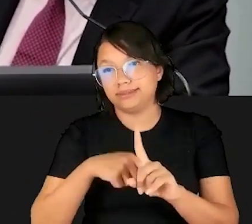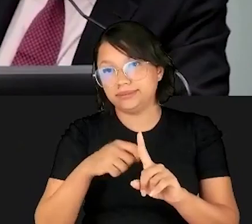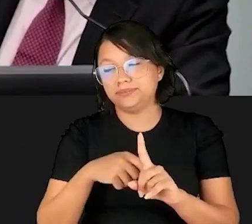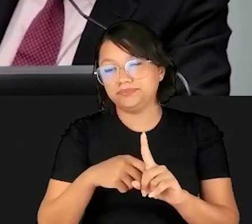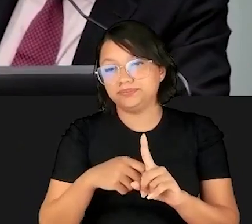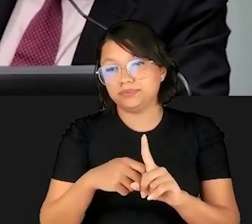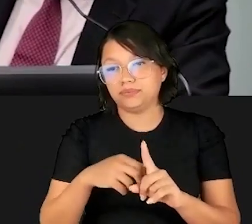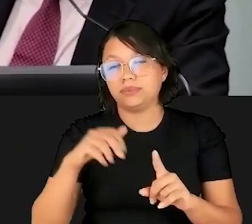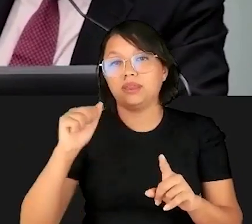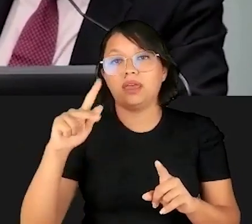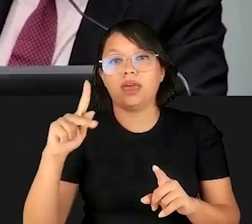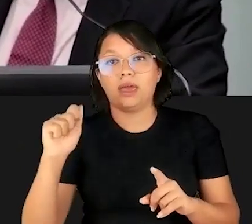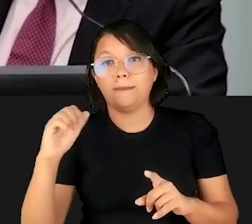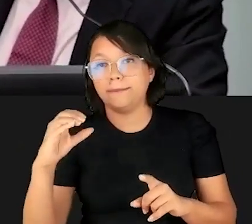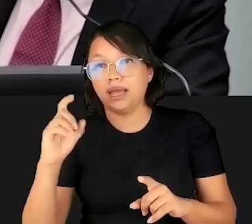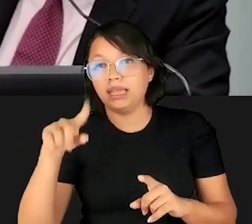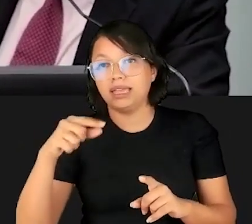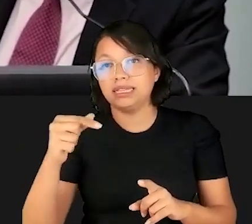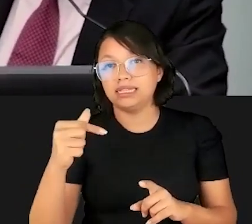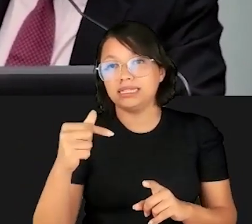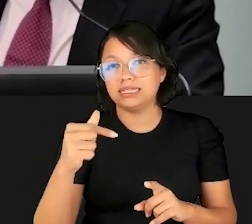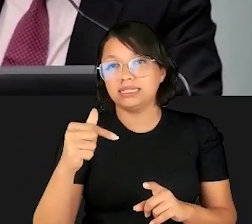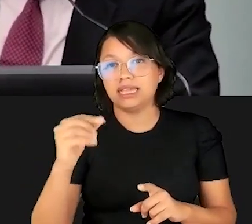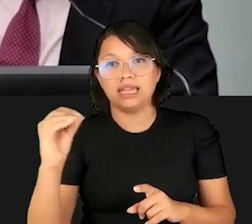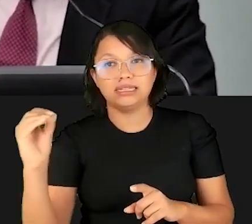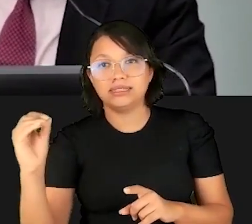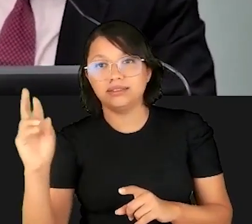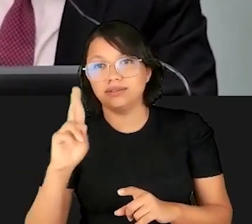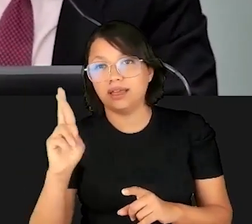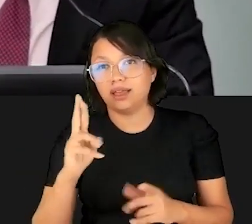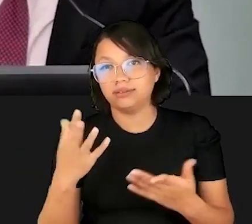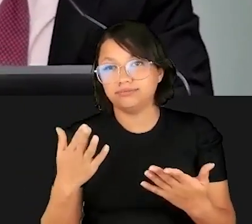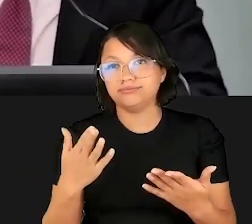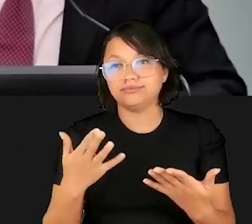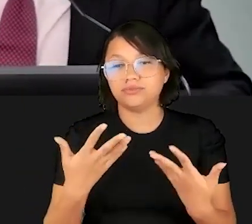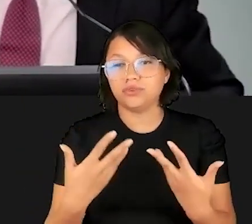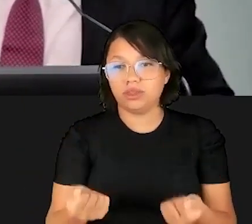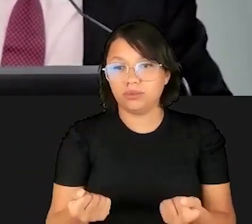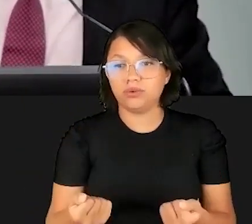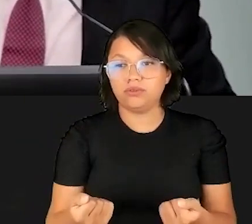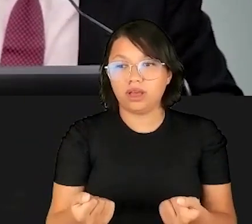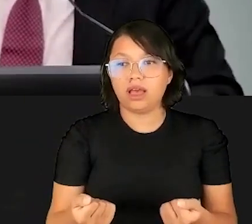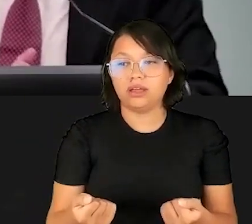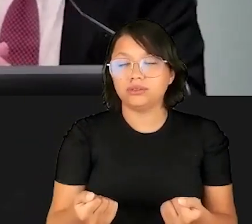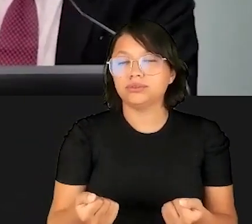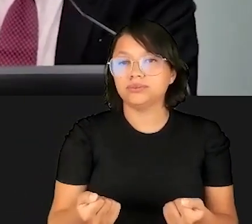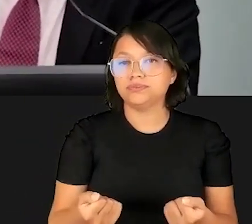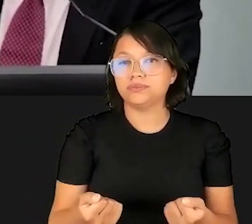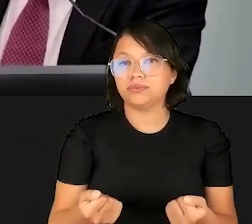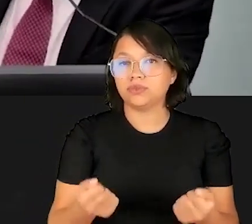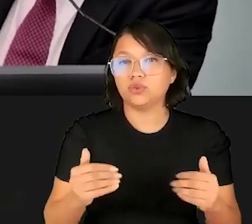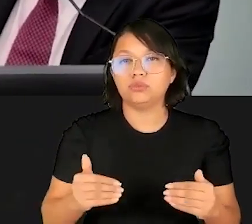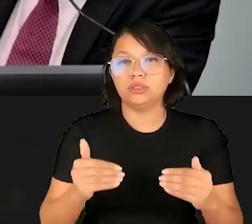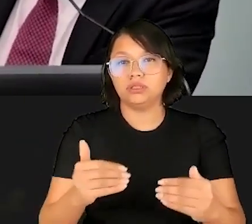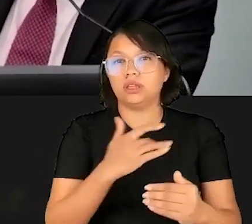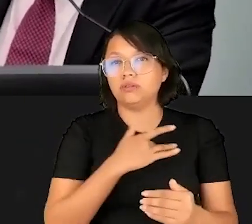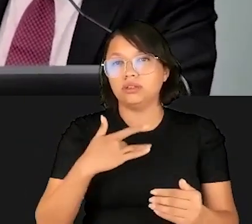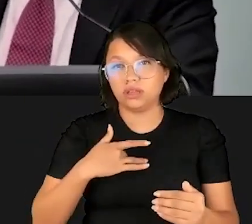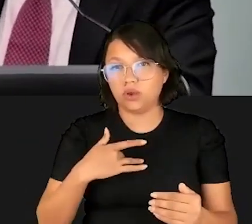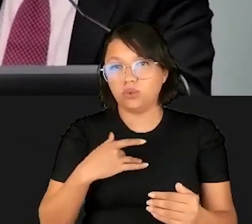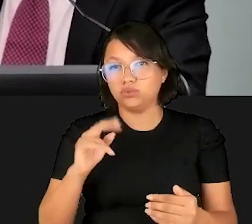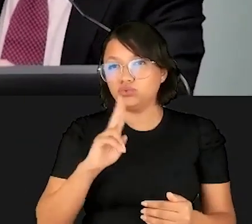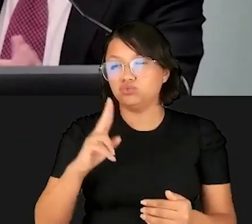R$700. Então, foi aprovada a imunoterapia na Conitec. Conitec é o órgão do Ministério da Saúde que aprova o uso de